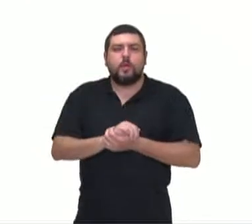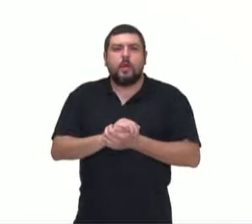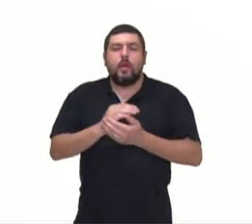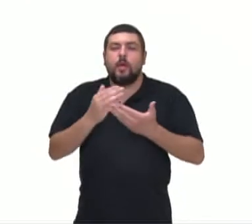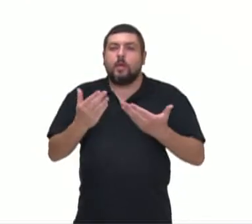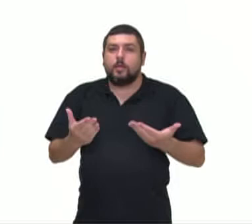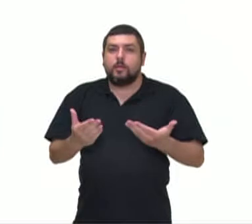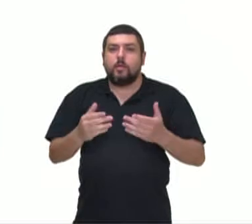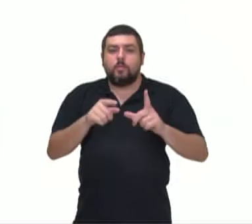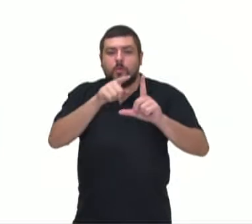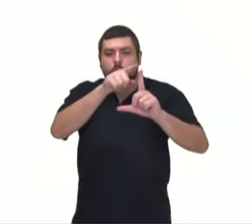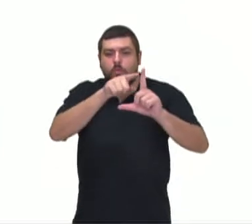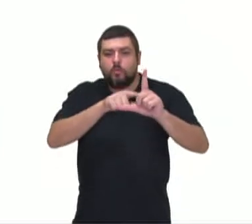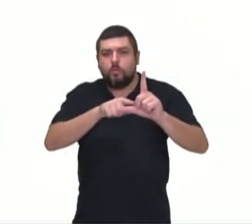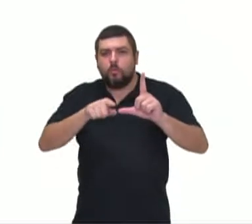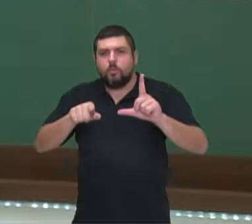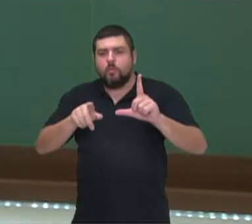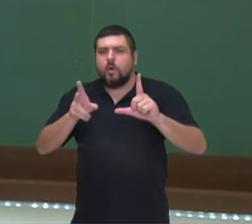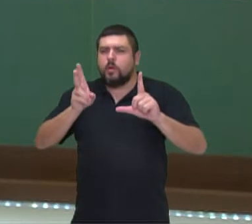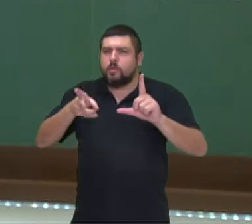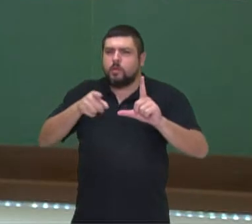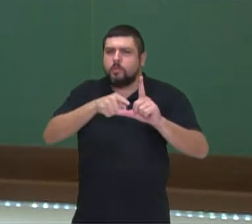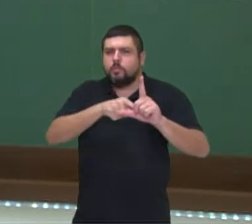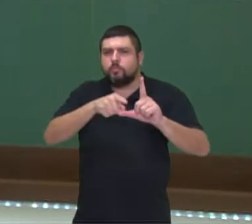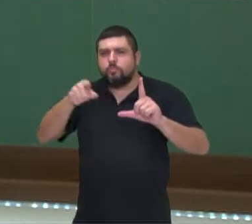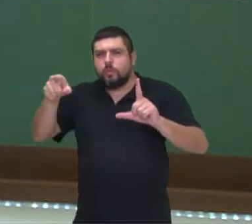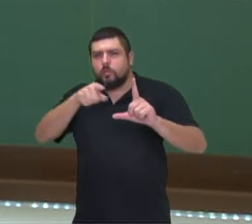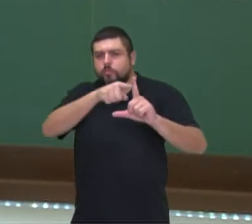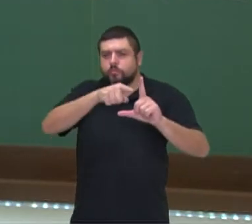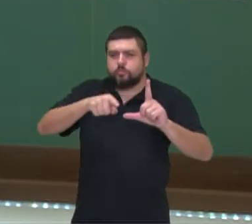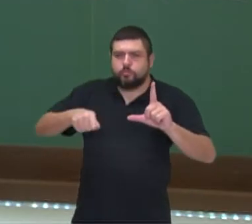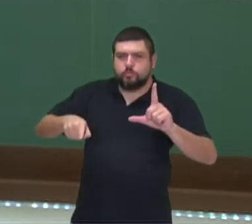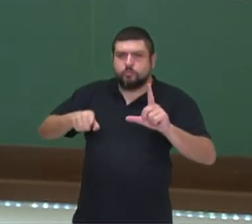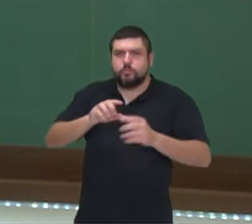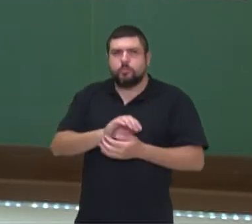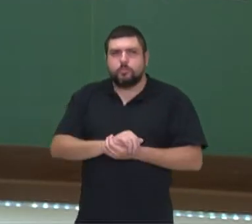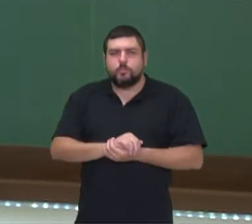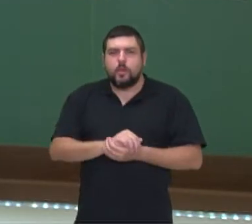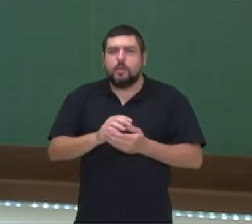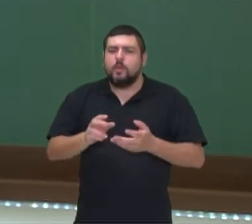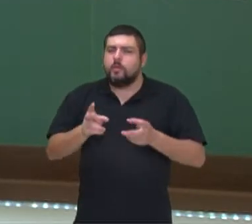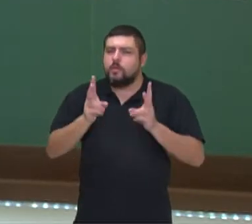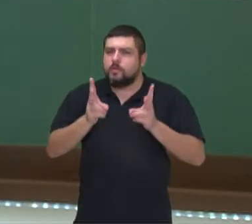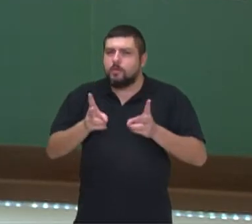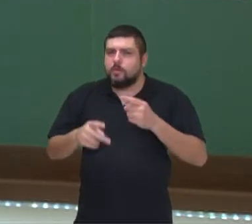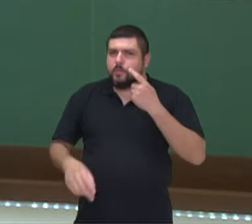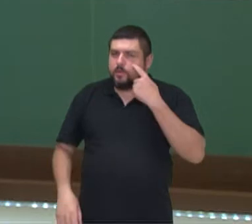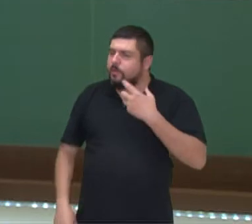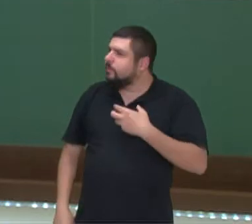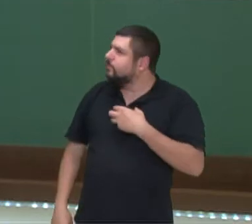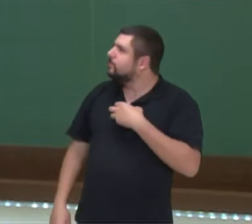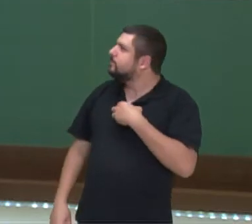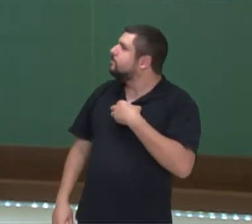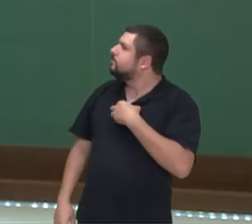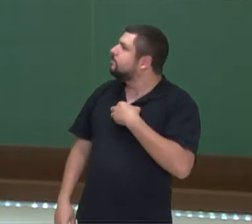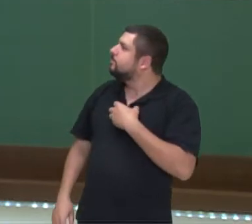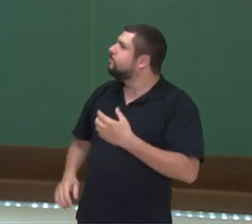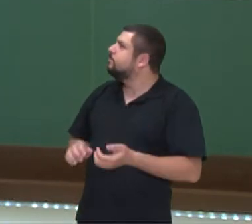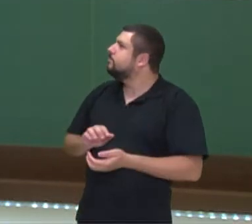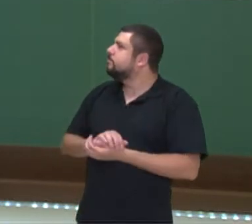será sempre uma reta. Isso mesmo, tá bom? Então, ele vai ter sempre essa característica. No